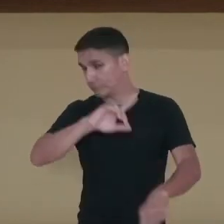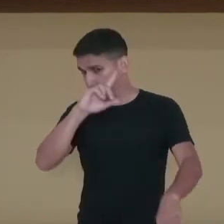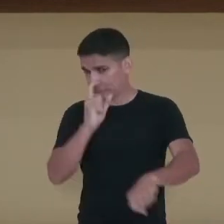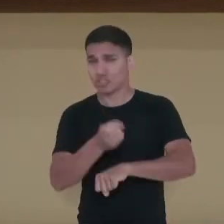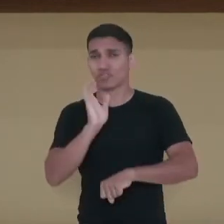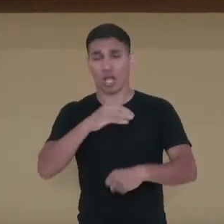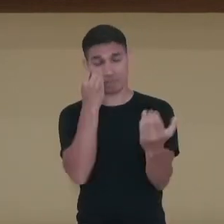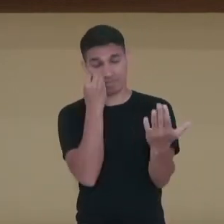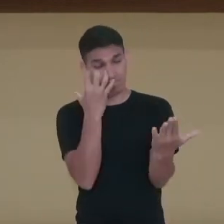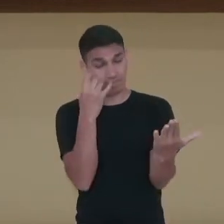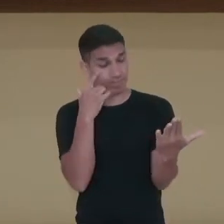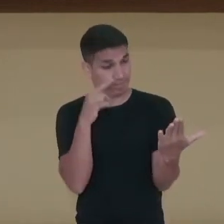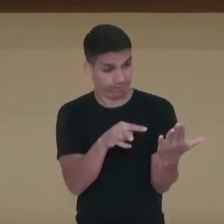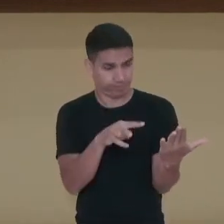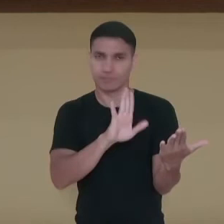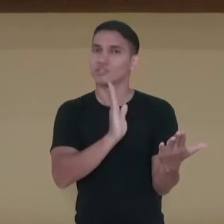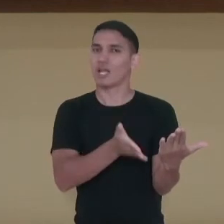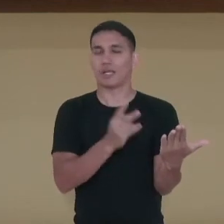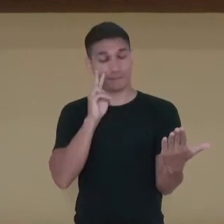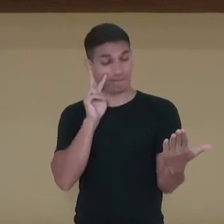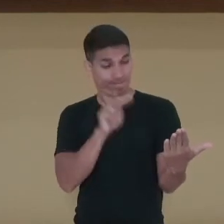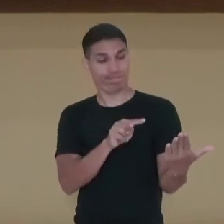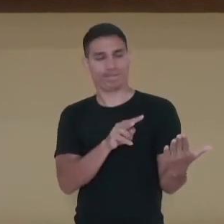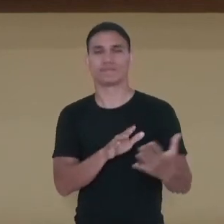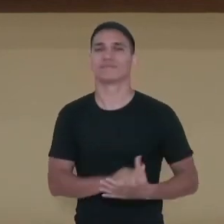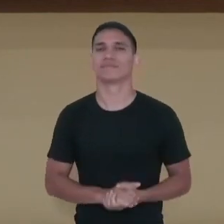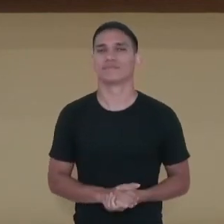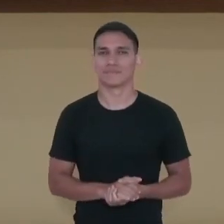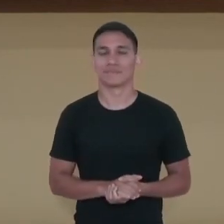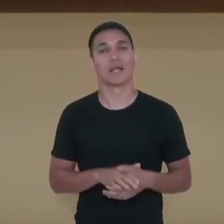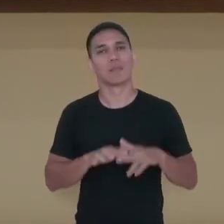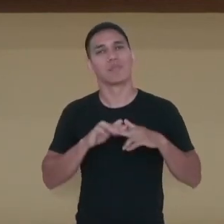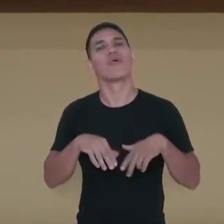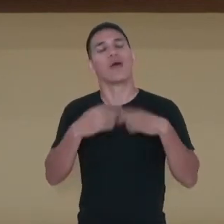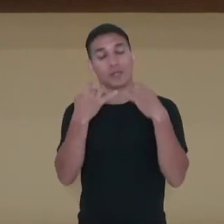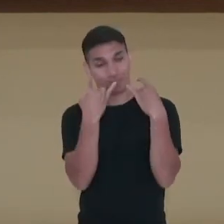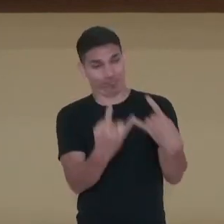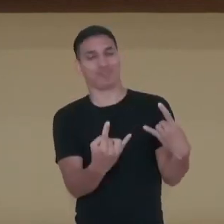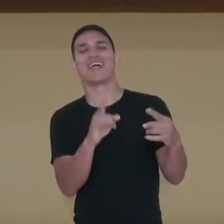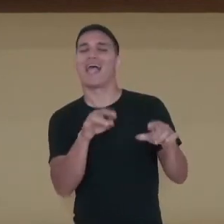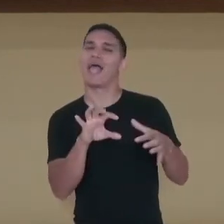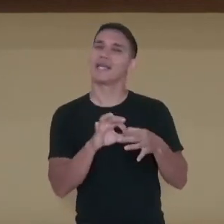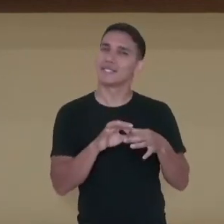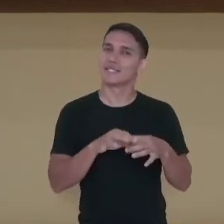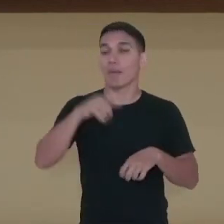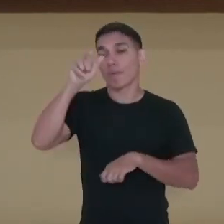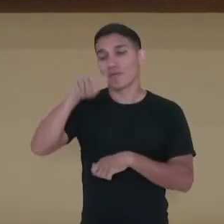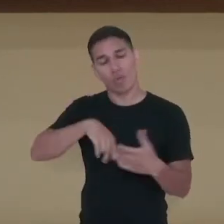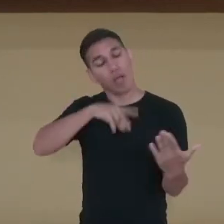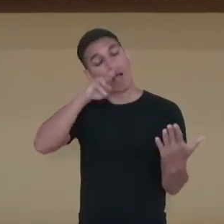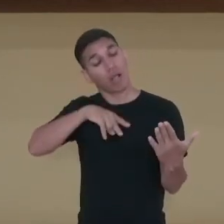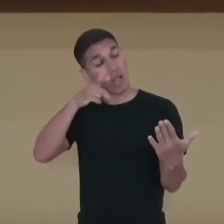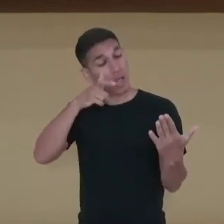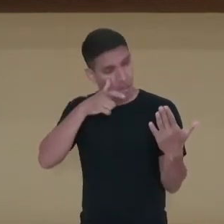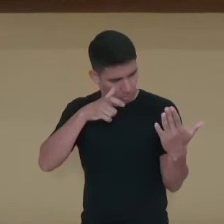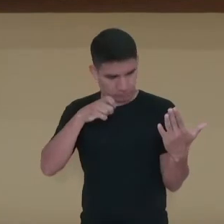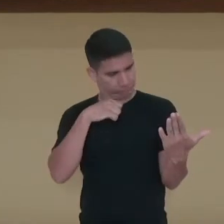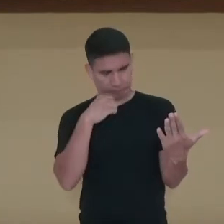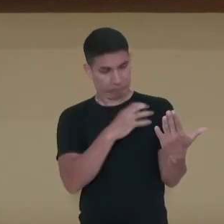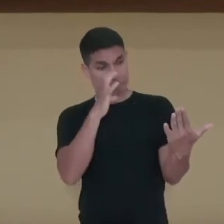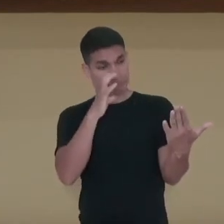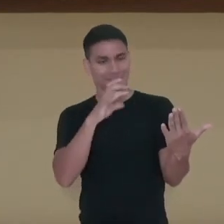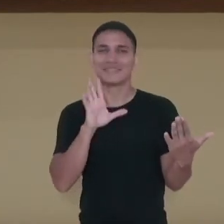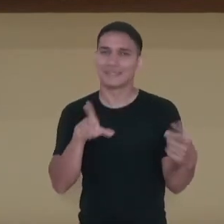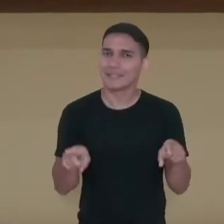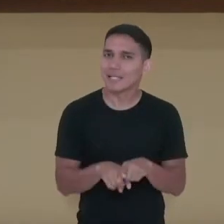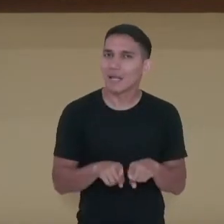chama a nossa atenção. A gente tropeça nela. Então, era para chamar a atenção, para que o leitor tropeçasse também